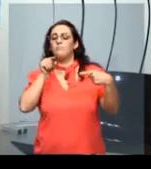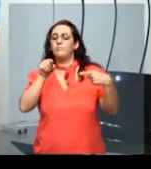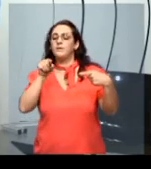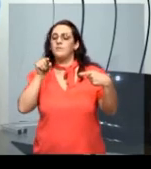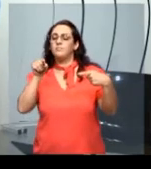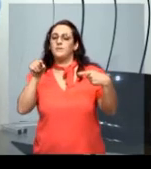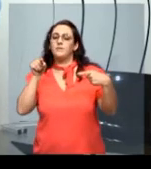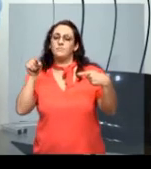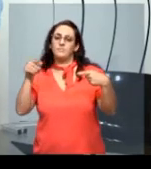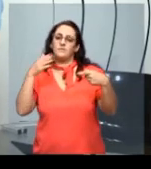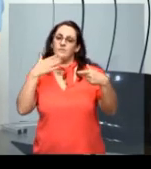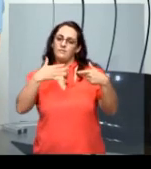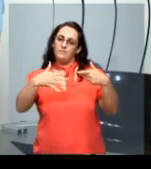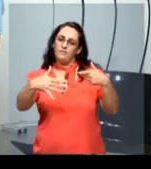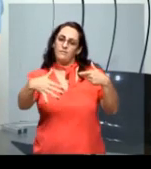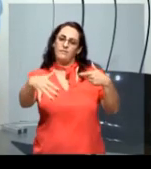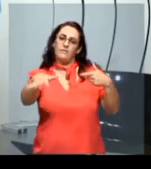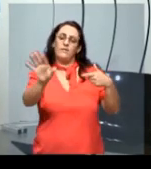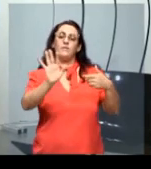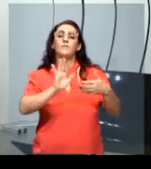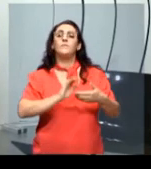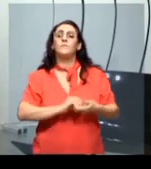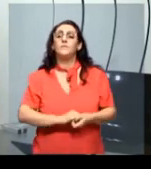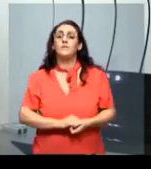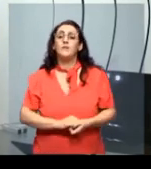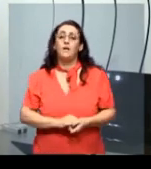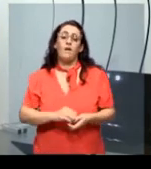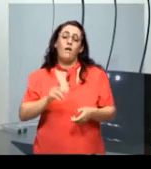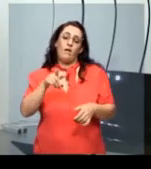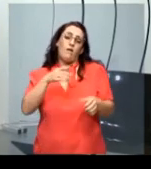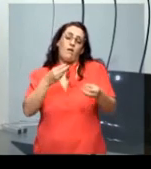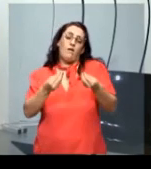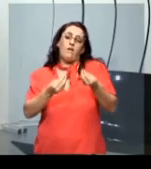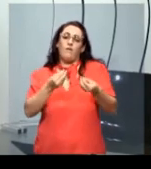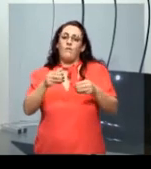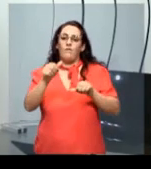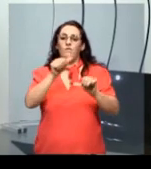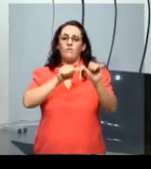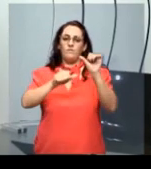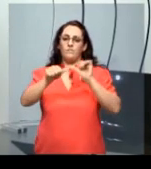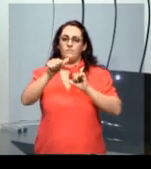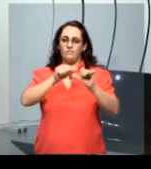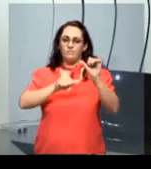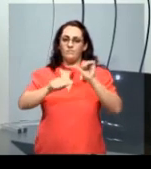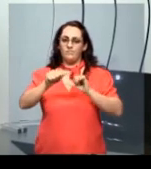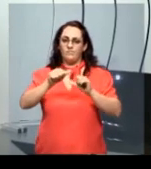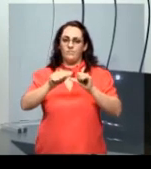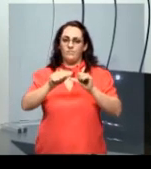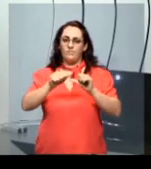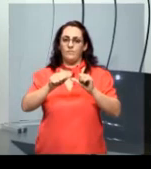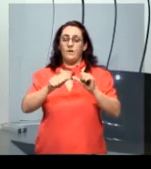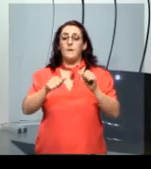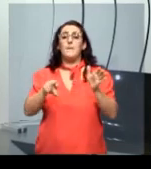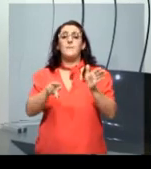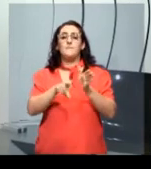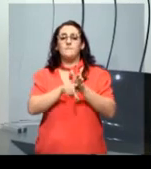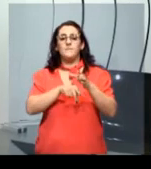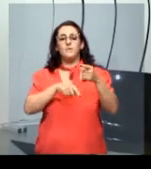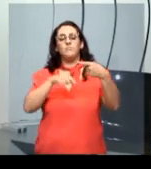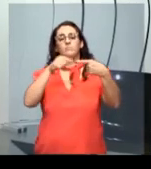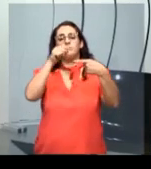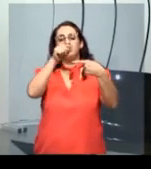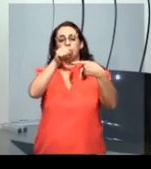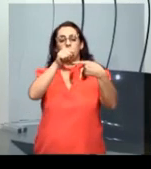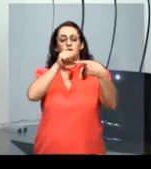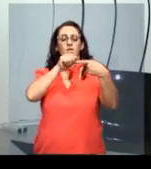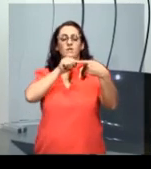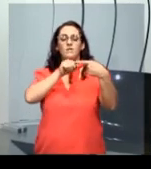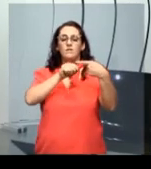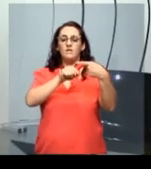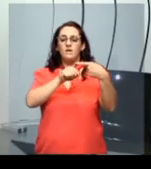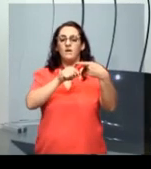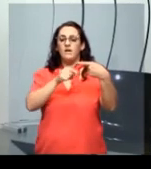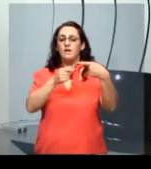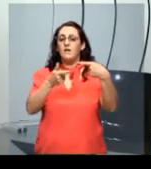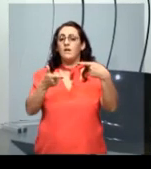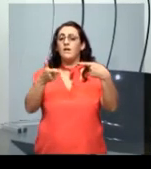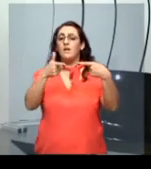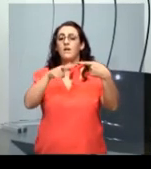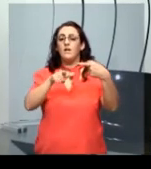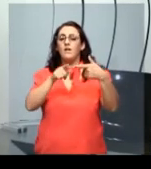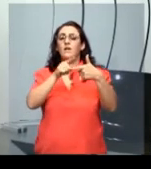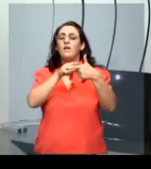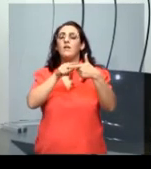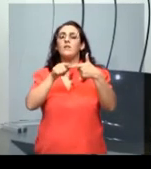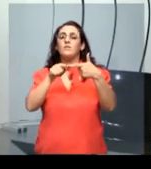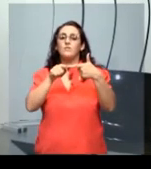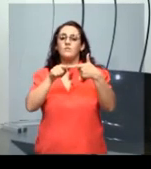dízima periódica, não é? Mas é assim que eu transformo uma fração em decimal, dividindo o numerador pelo denominador.